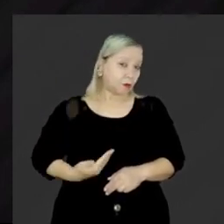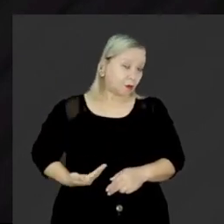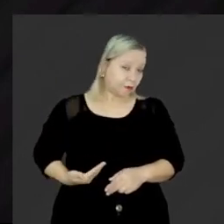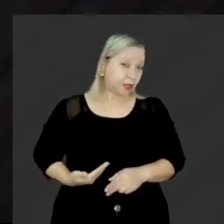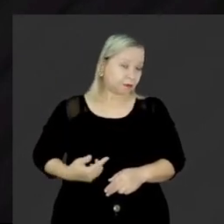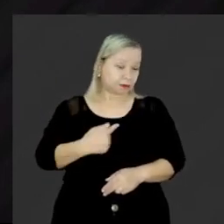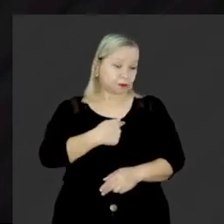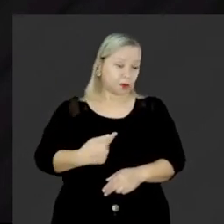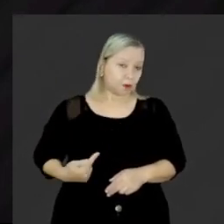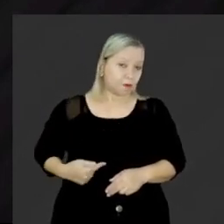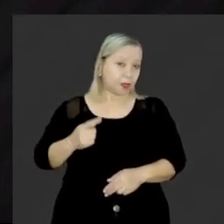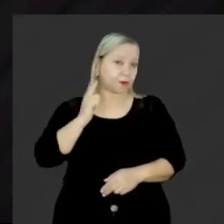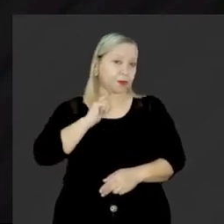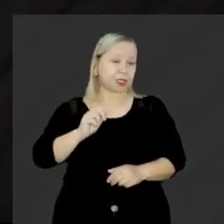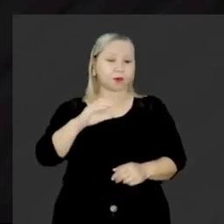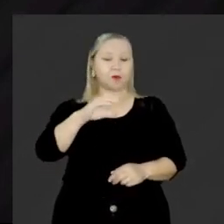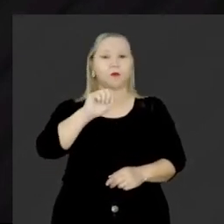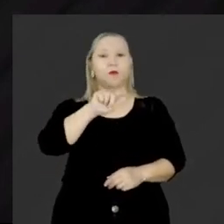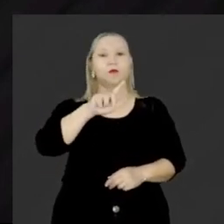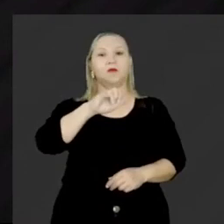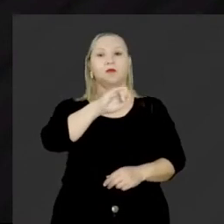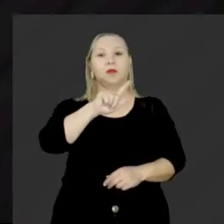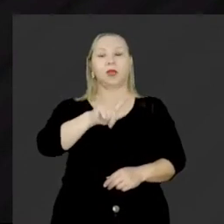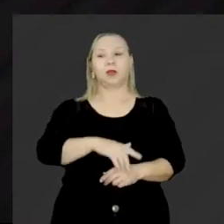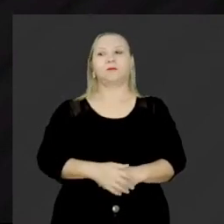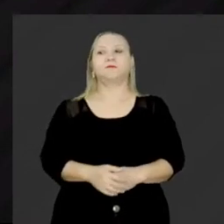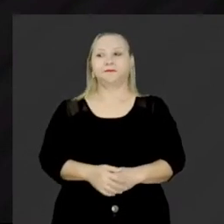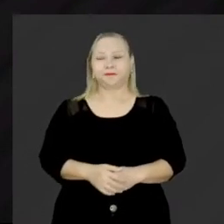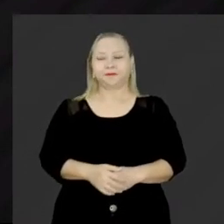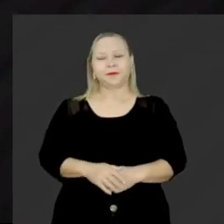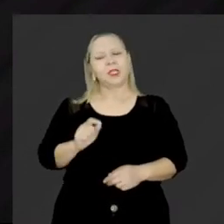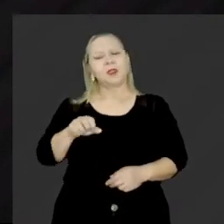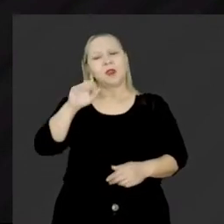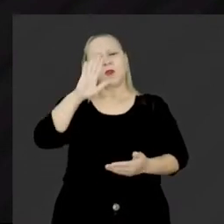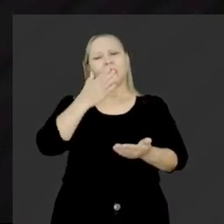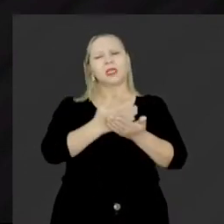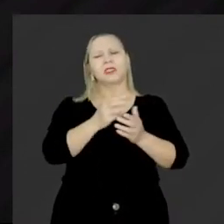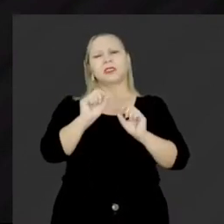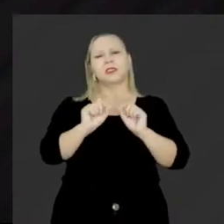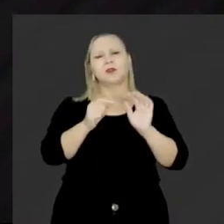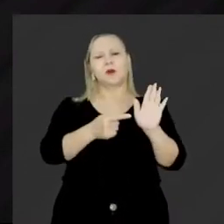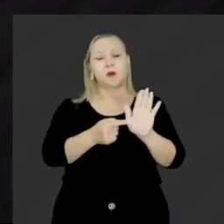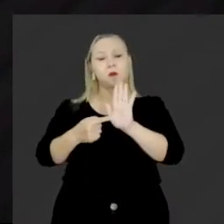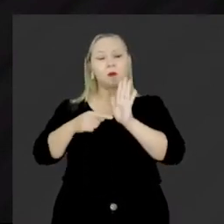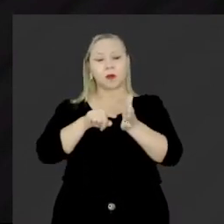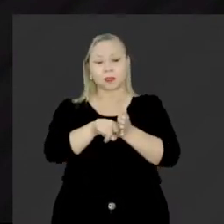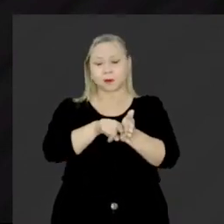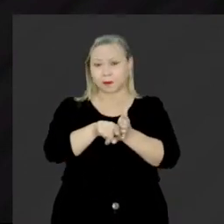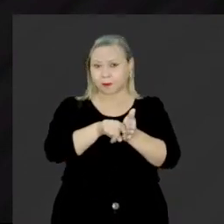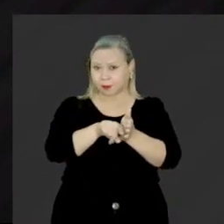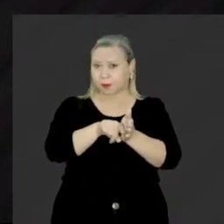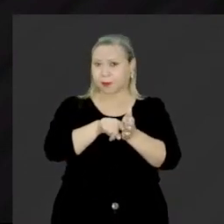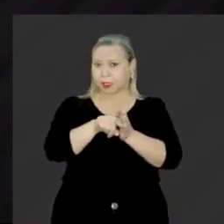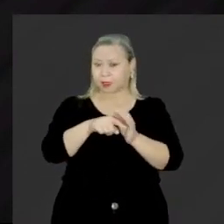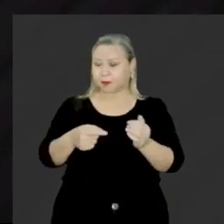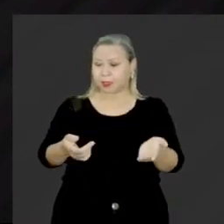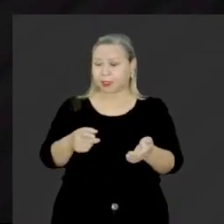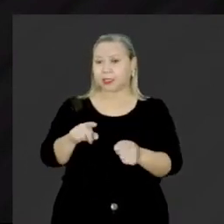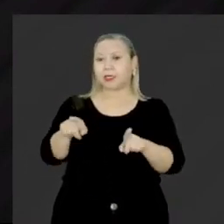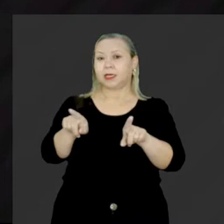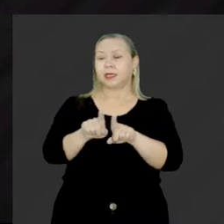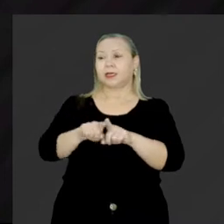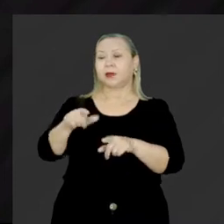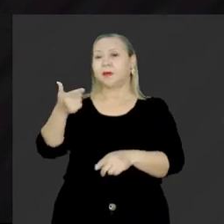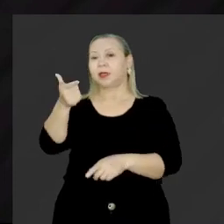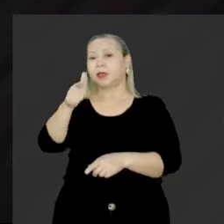foi tratado, se o senhor não puder revelar tudo. Não, veja, deixa eu te falar, quando houver a reunião com o Calil, você vai ficar sabendo,